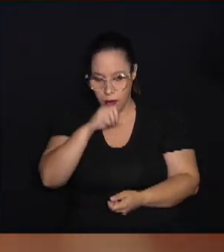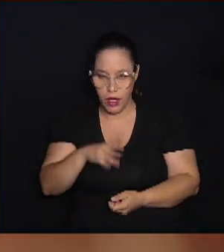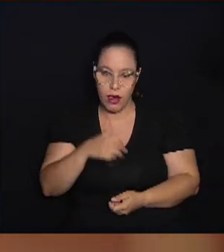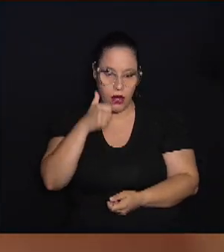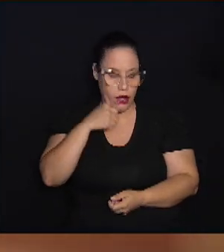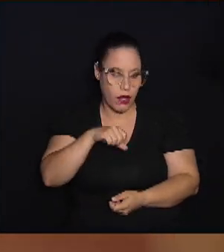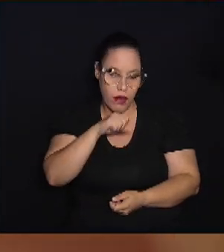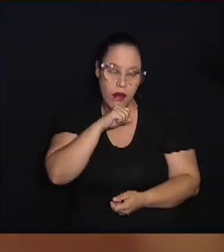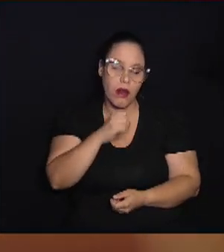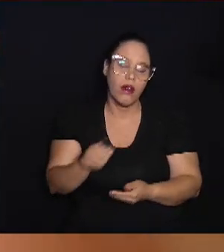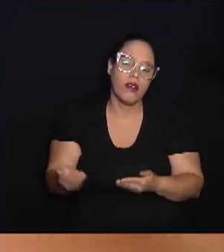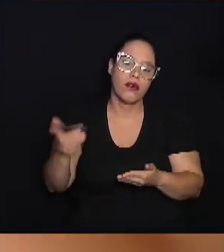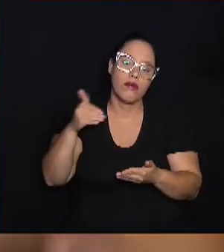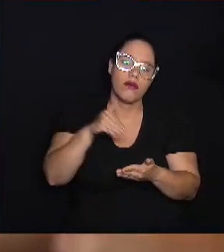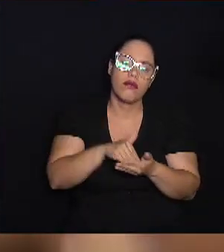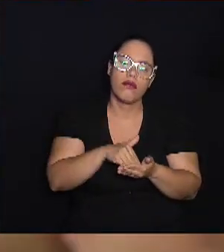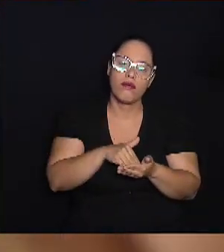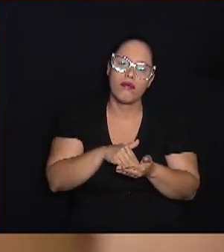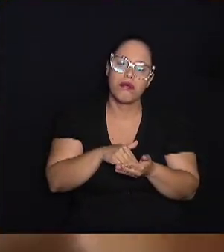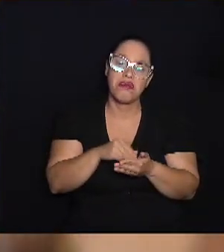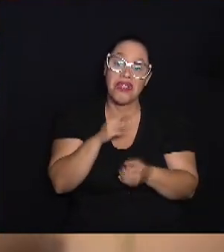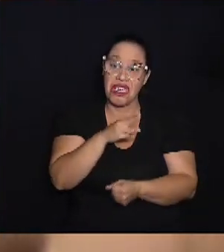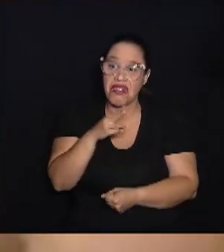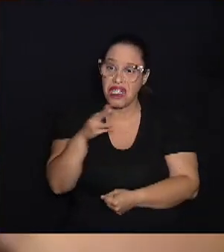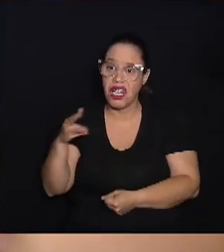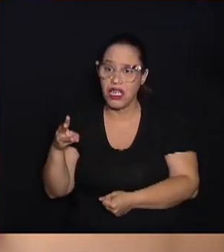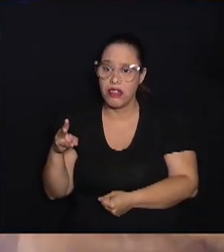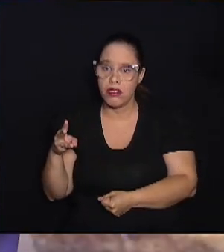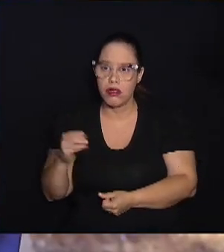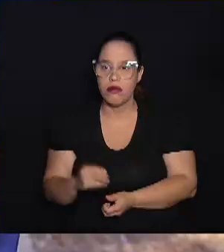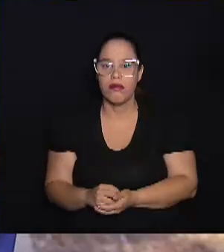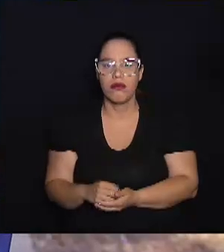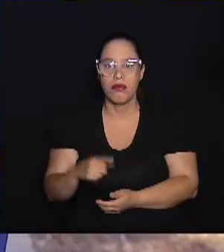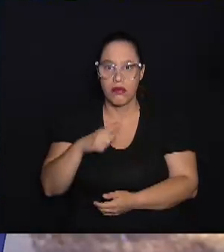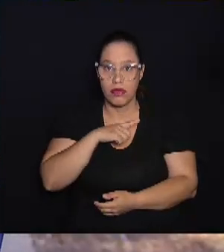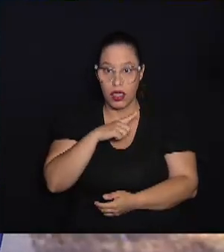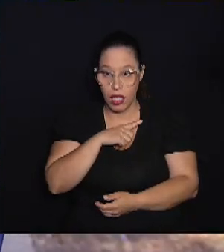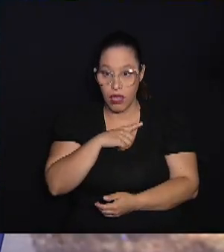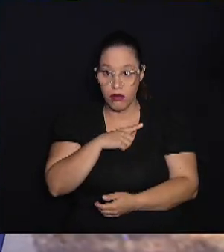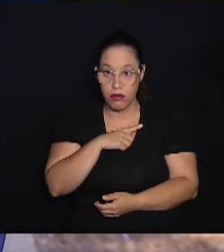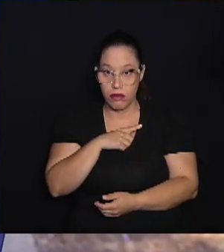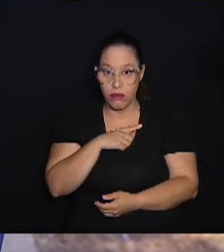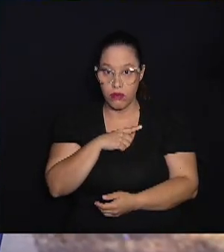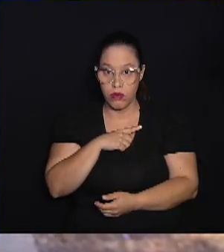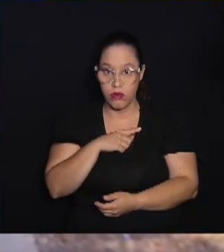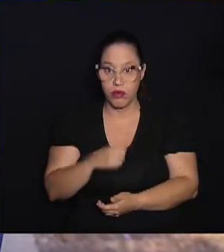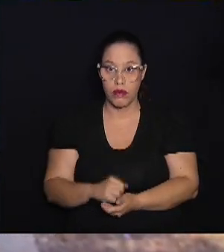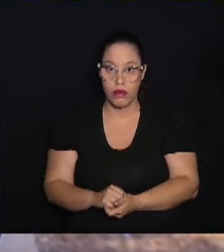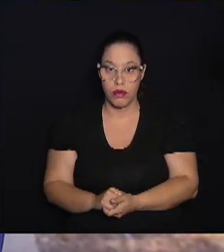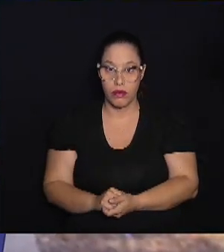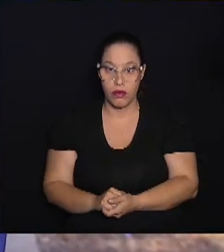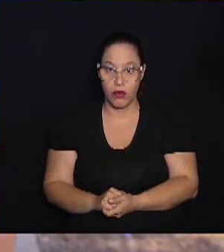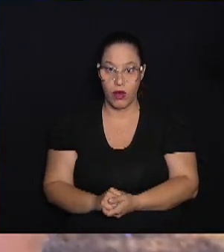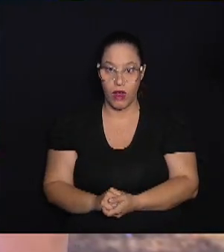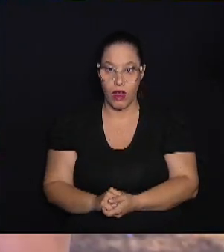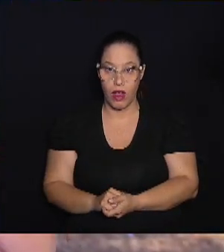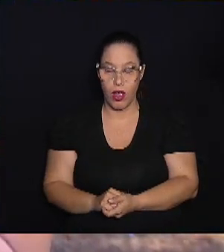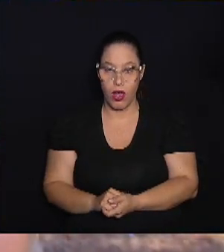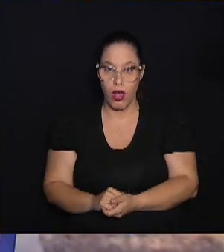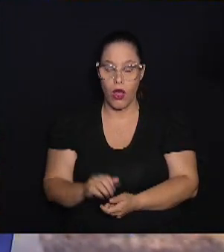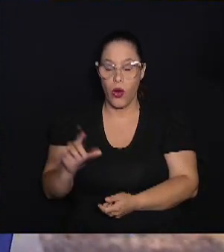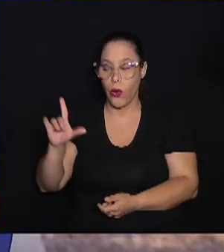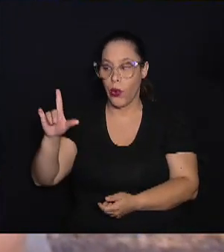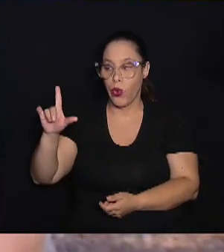inscrever a criança tem que fazer o quê? Tem um site, um formulário? Tem. Só no arroba, né, do